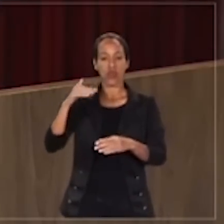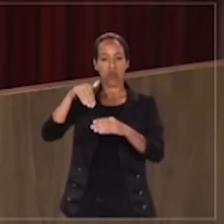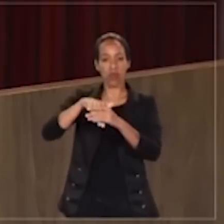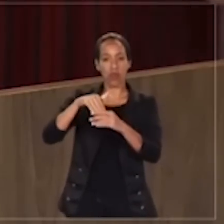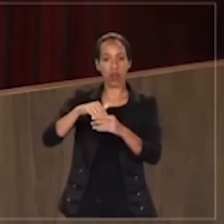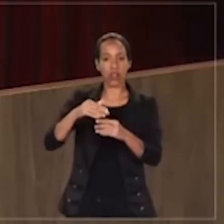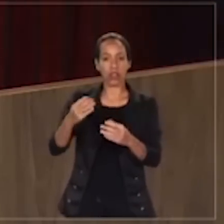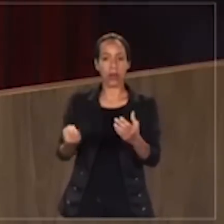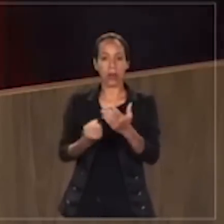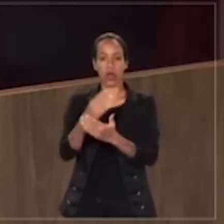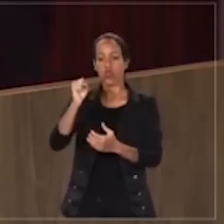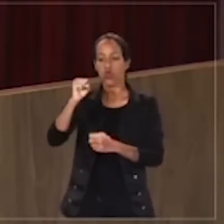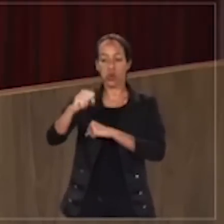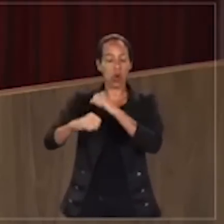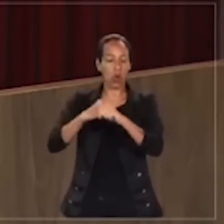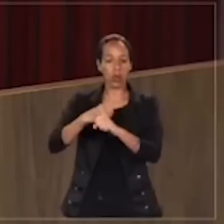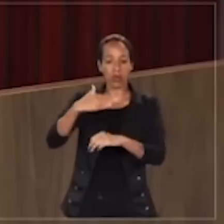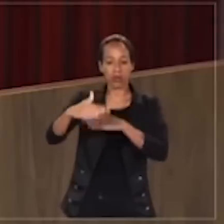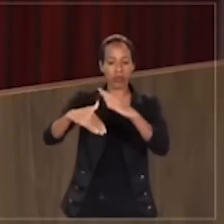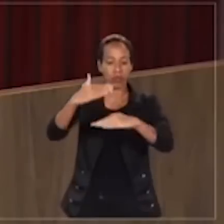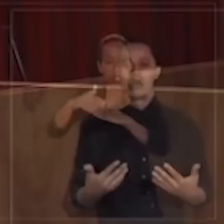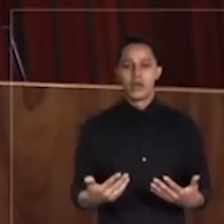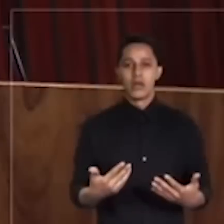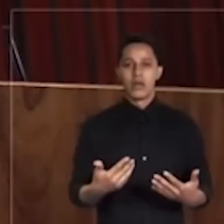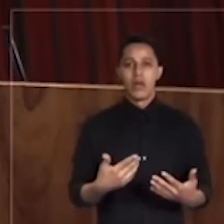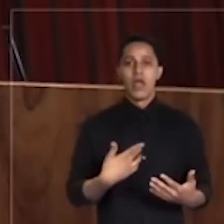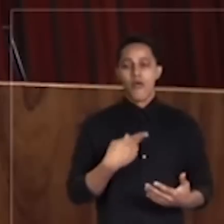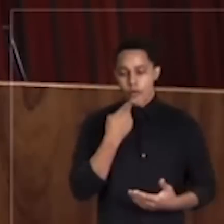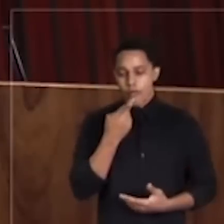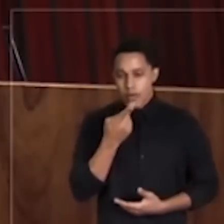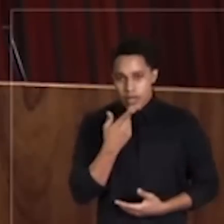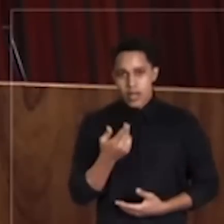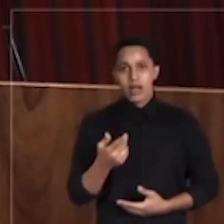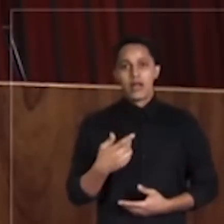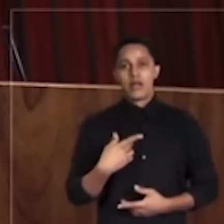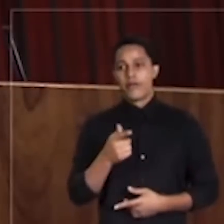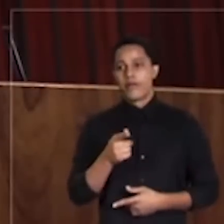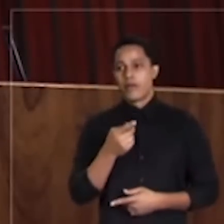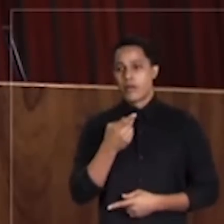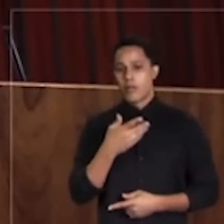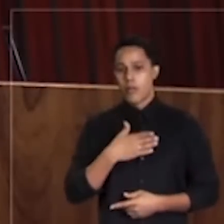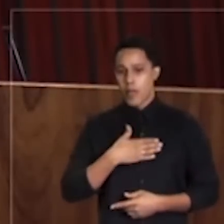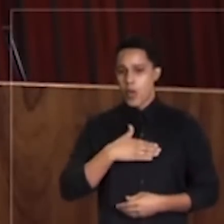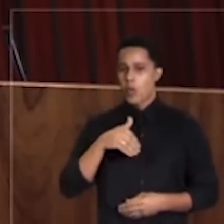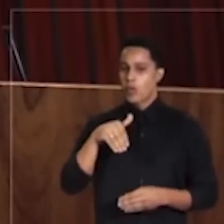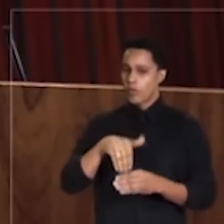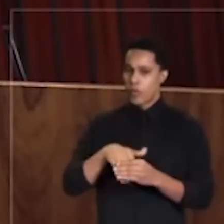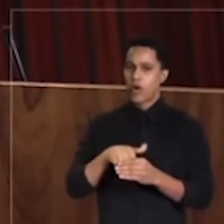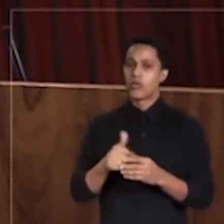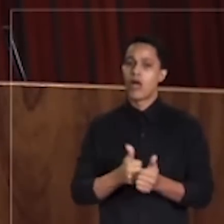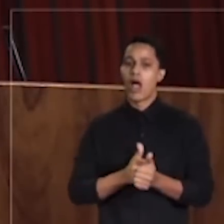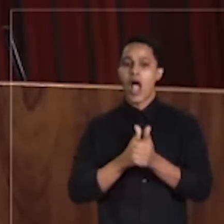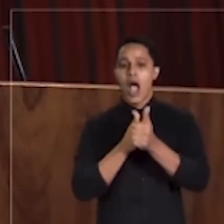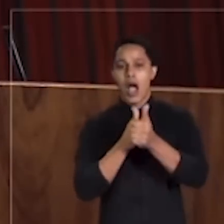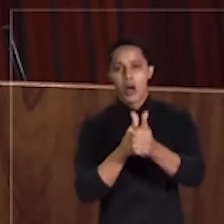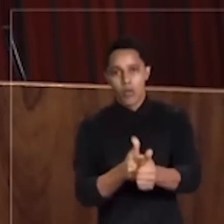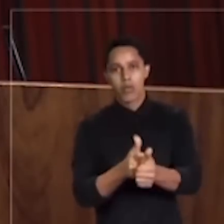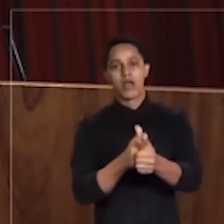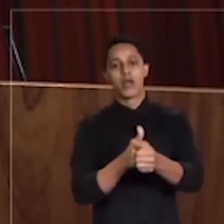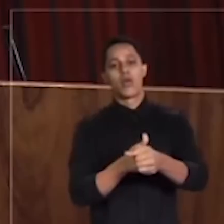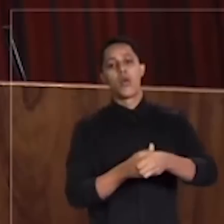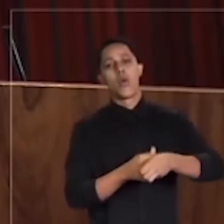se realizarem nos 8 anos subsequentes à eleição 2022. Anunciando a Vossa Excelência, aos senhores ministros, que eu estou acompanhando o